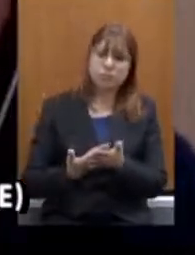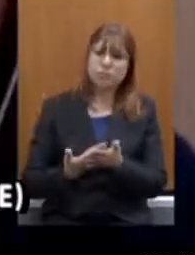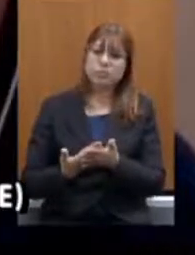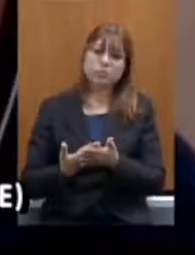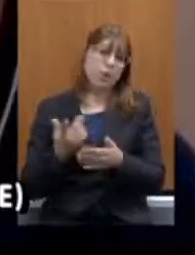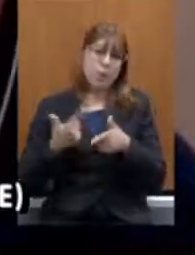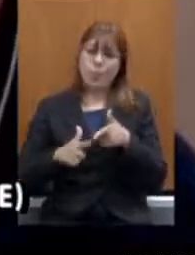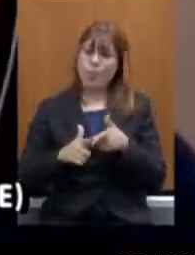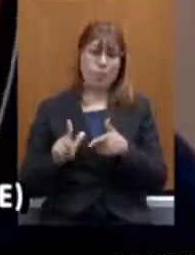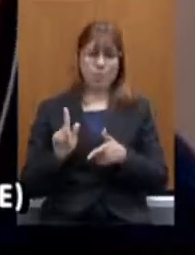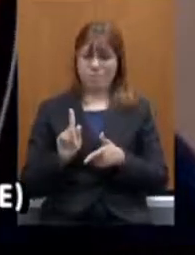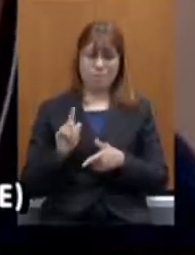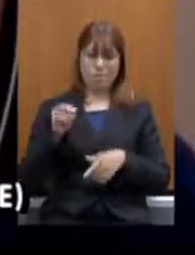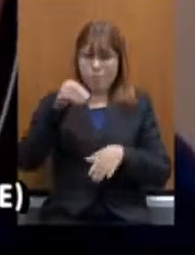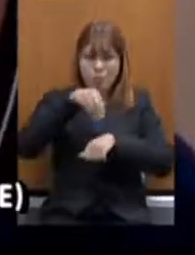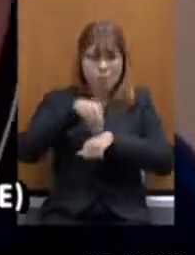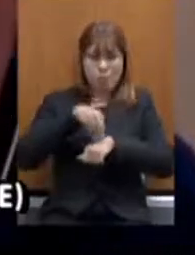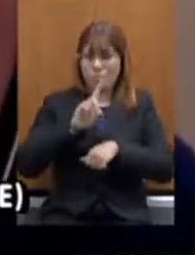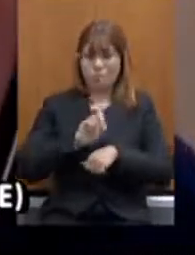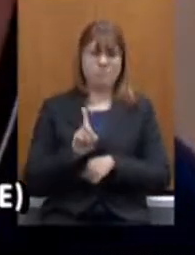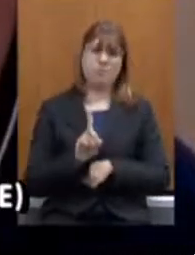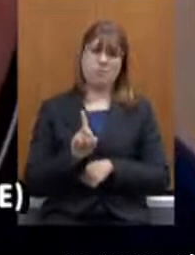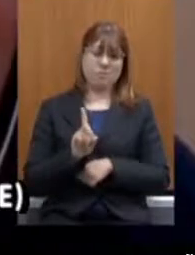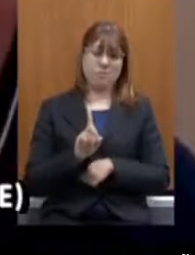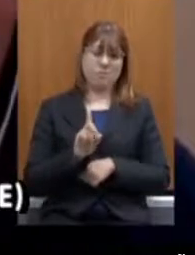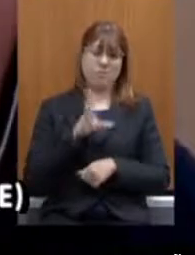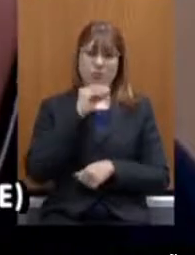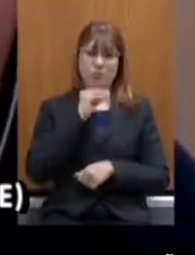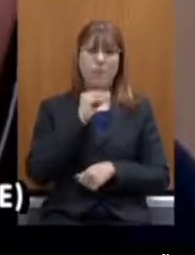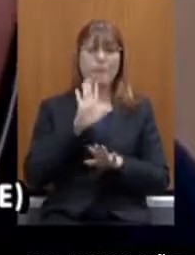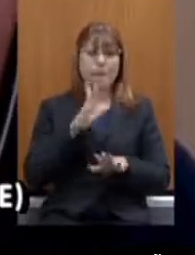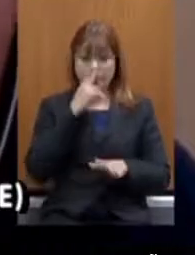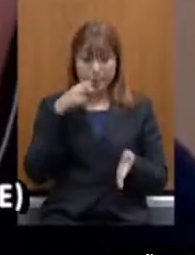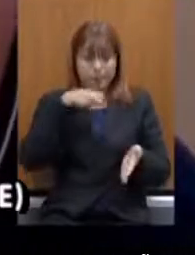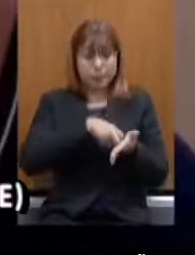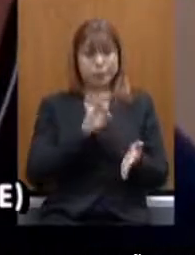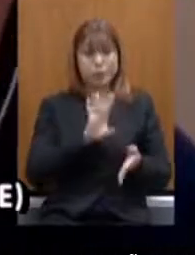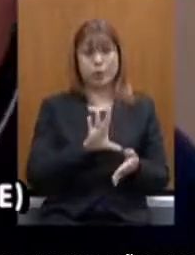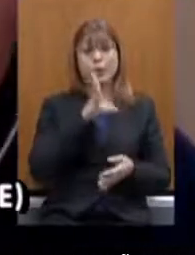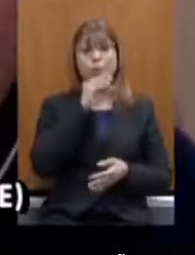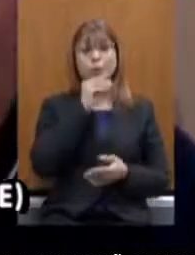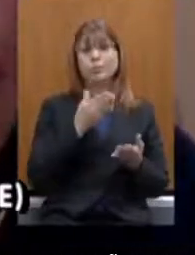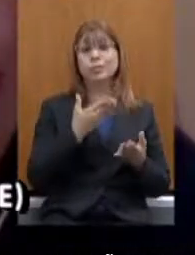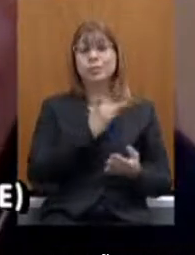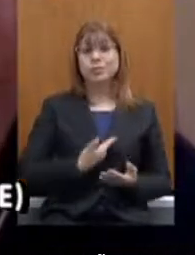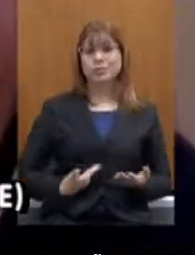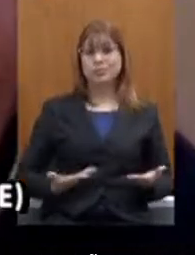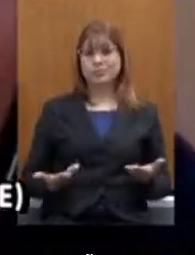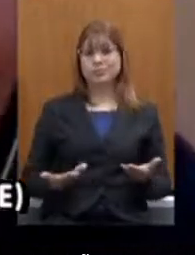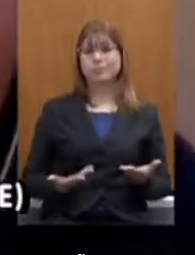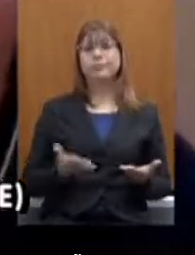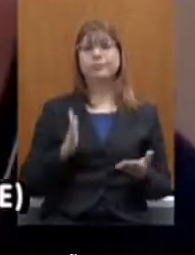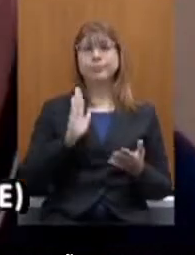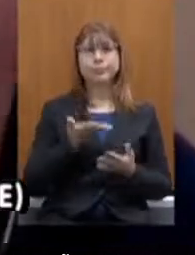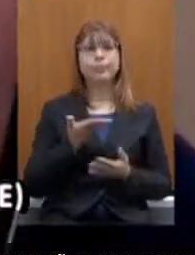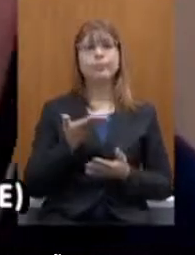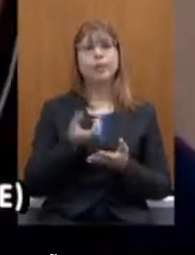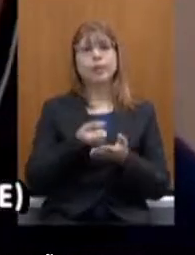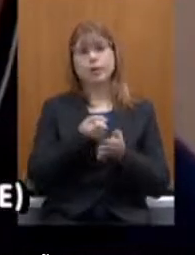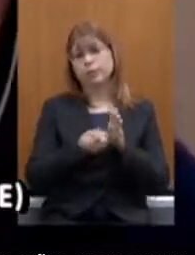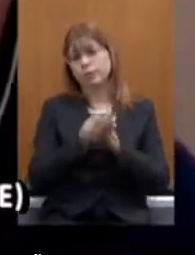momento com essa reforma o que se pretende é penalizar sim servidor e diante de tantas falas